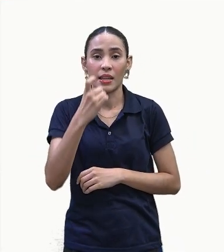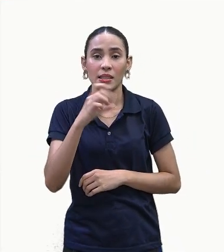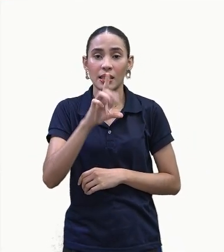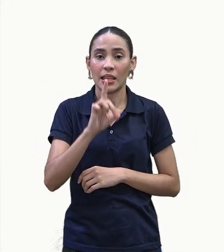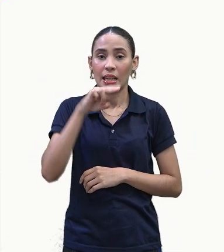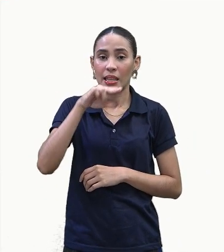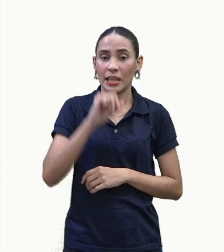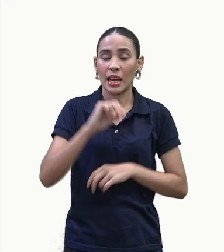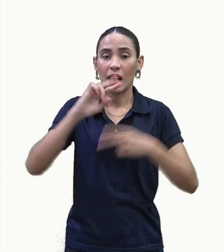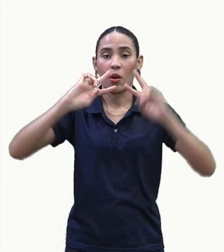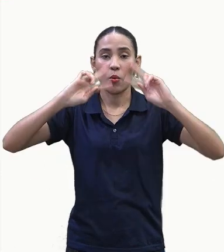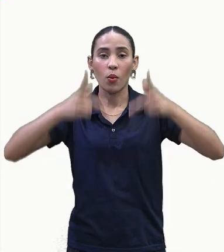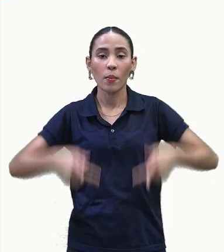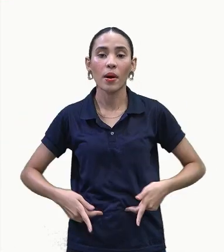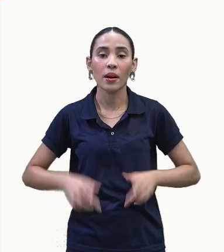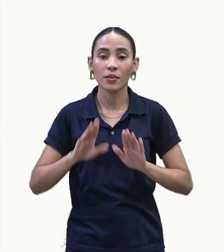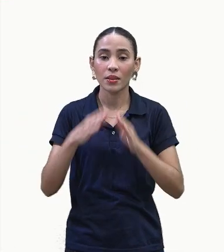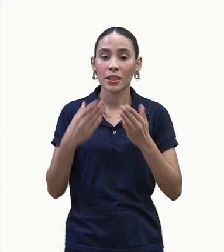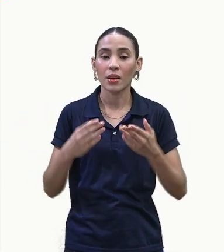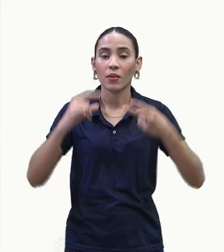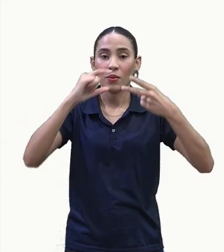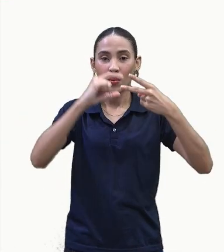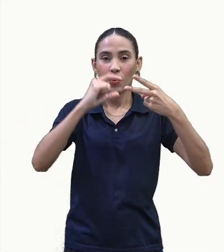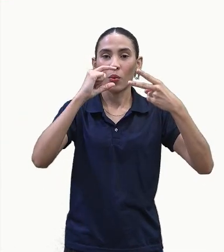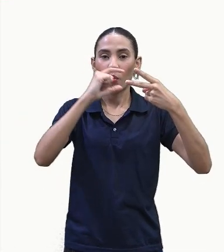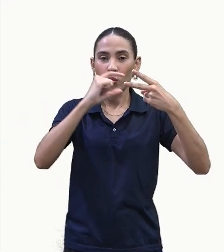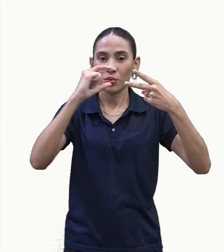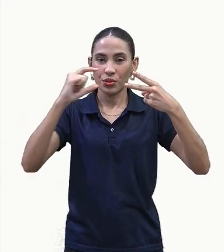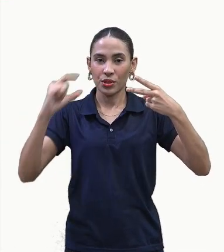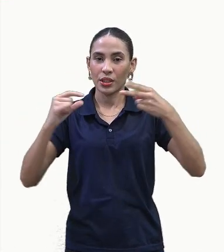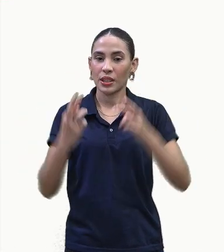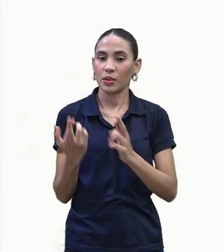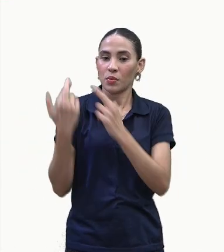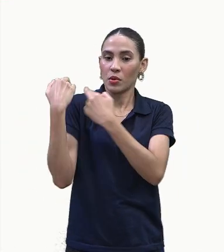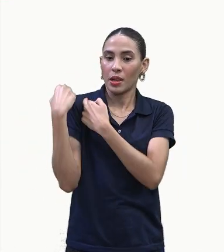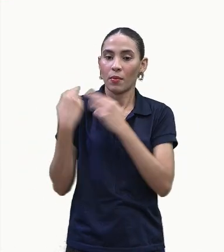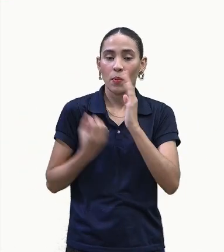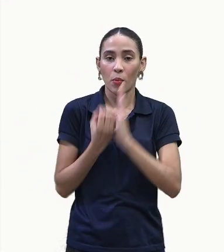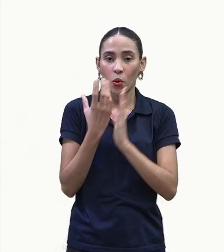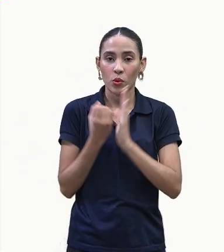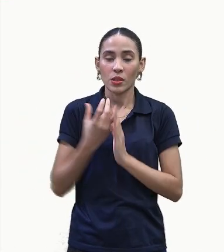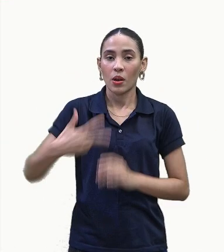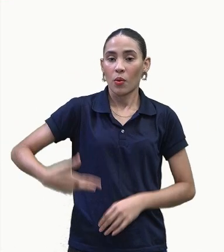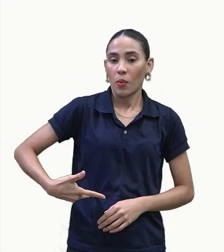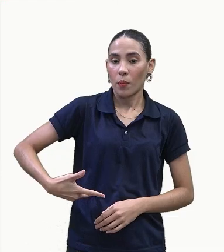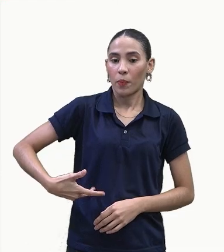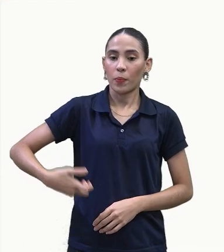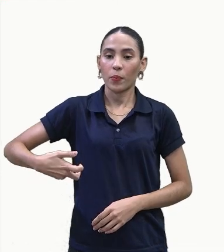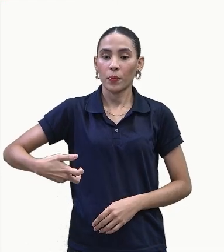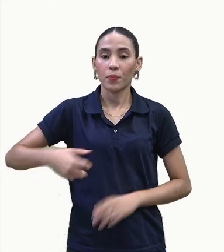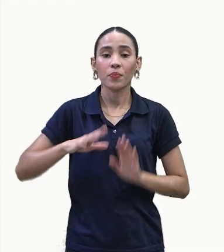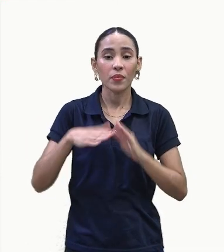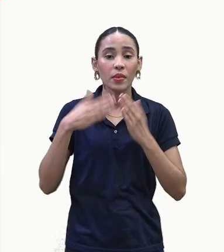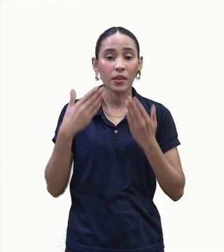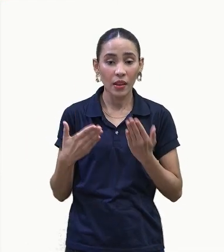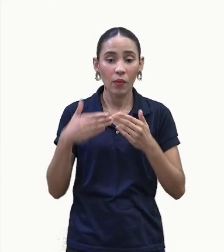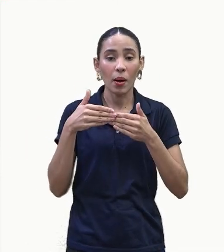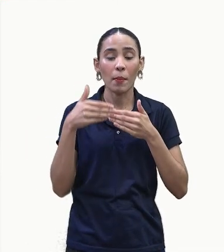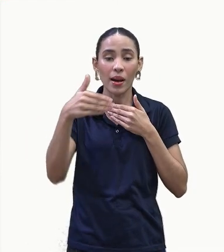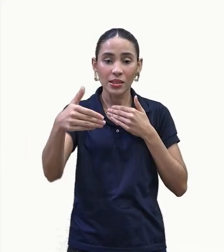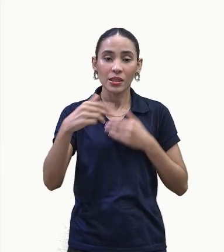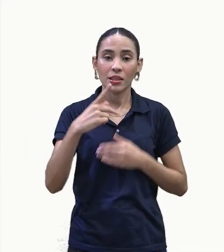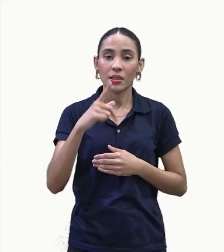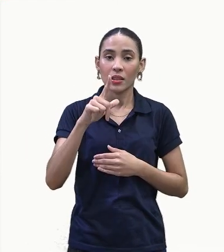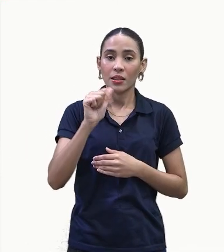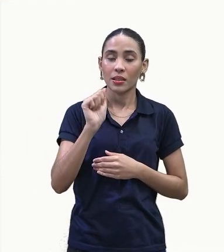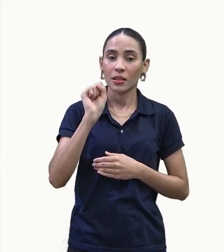DNA humano? Era o gene responsável pela produção de insulina. Então, a partir desse